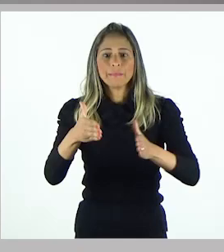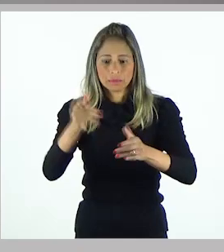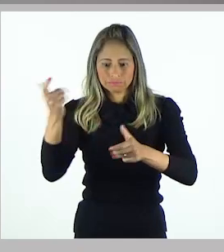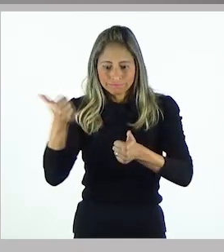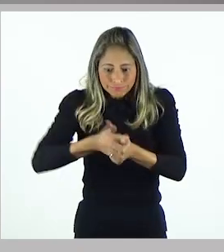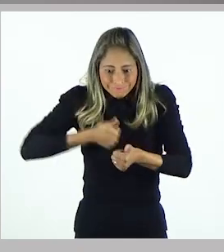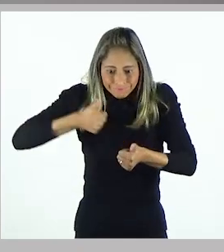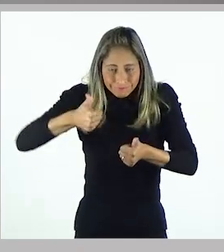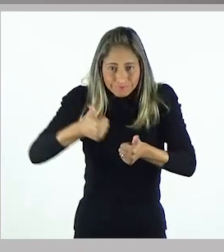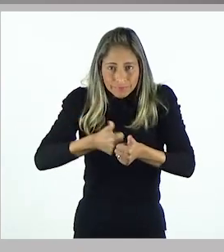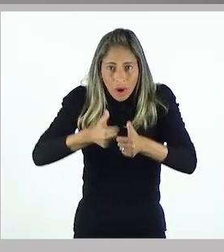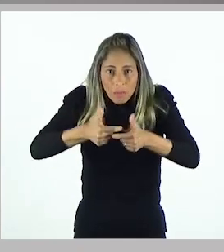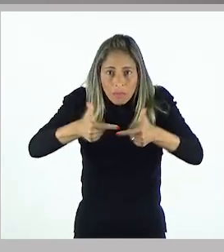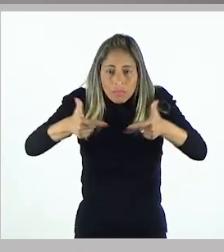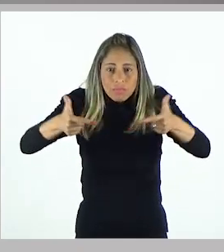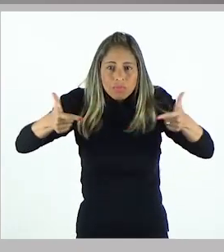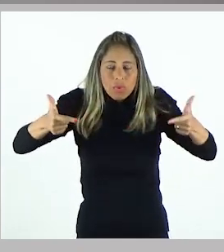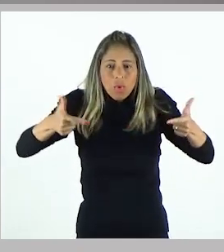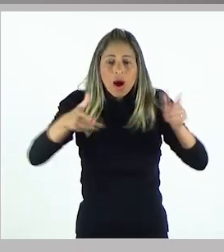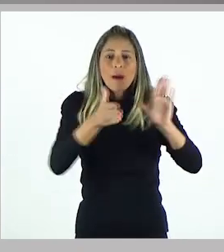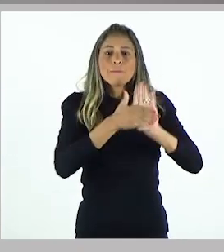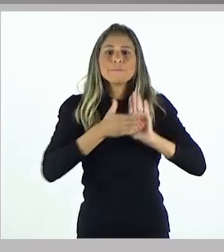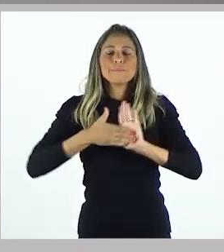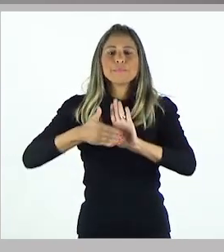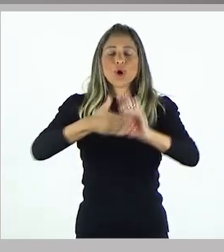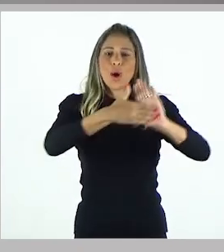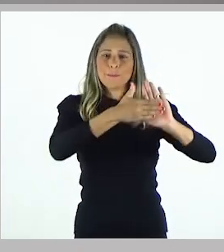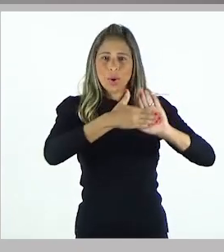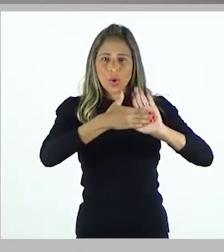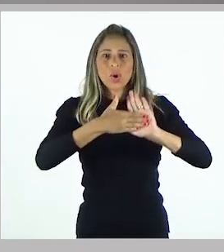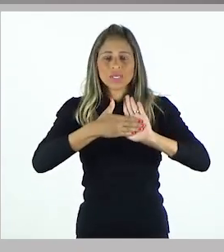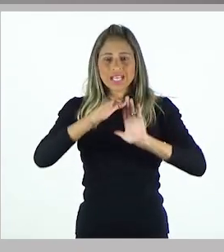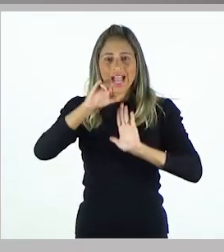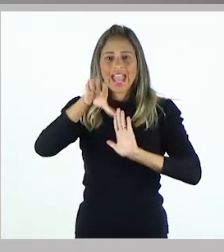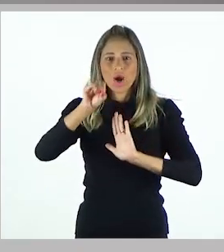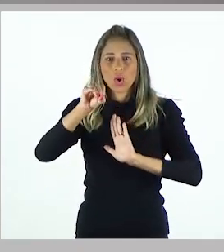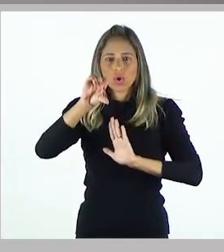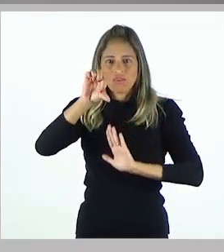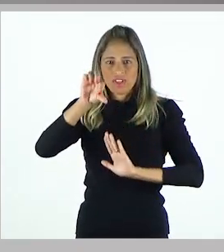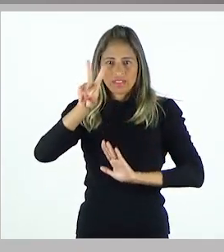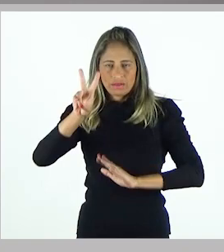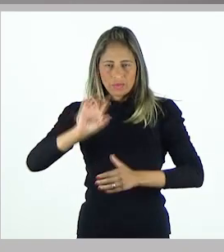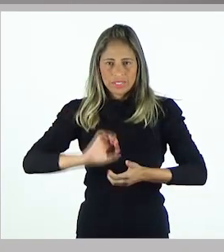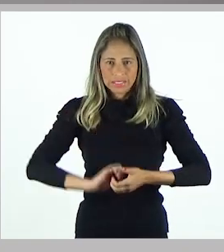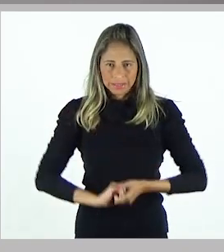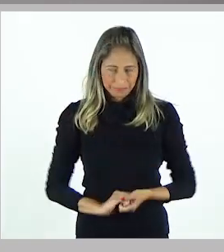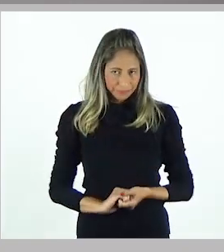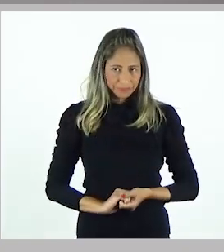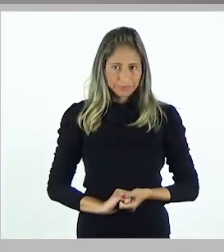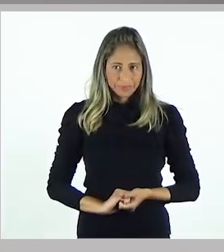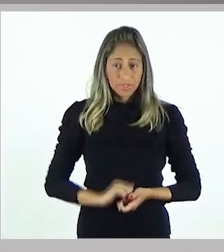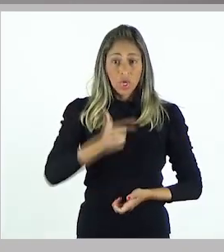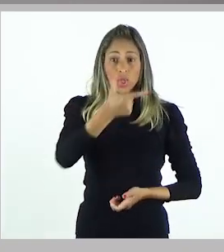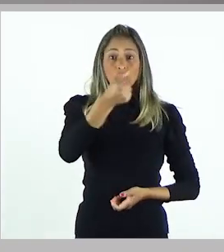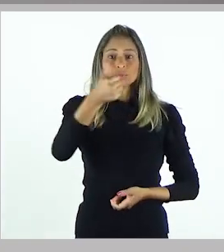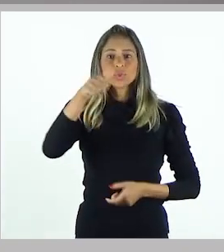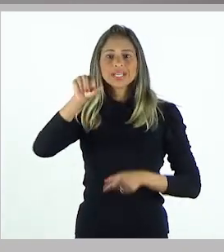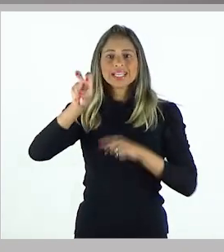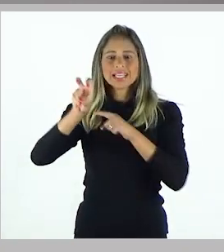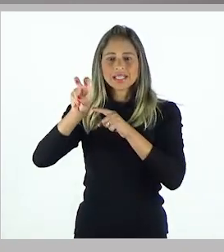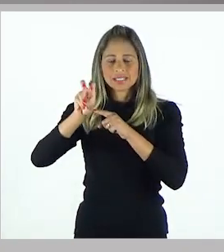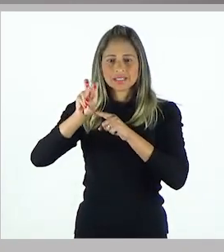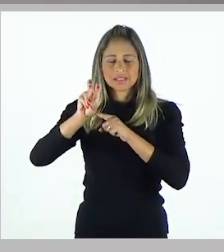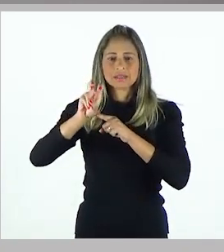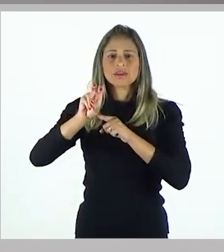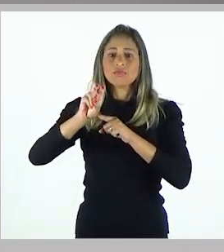os enfrentar, ampliando assim as propostas iniciais da ECO 92. Em 2015,